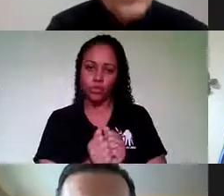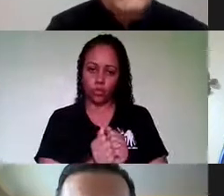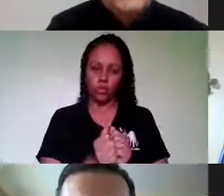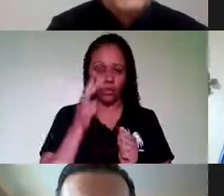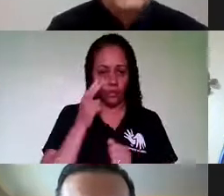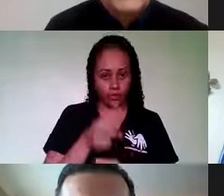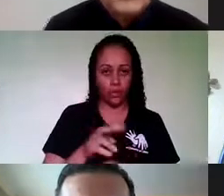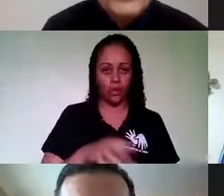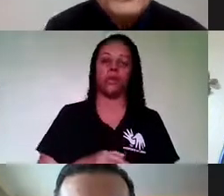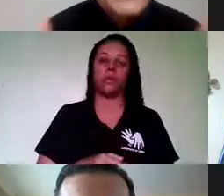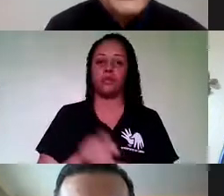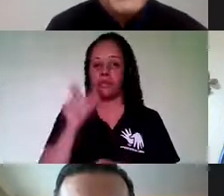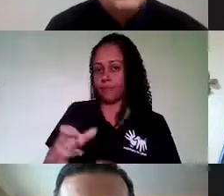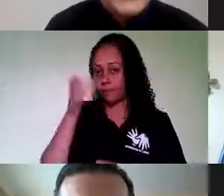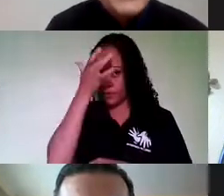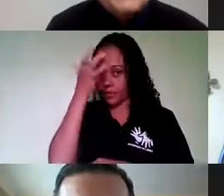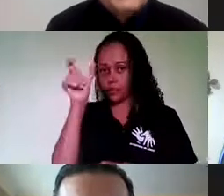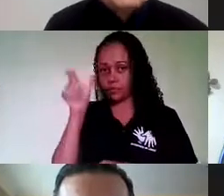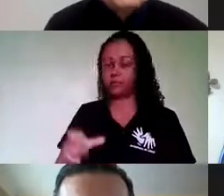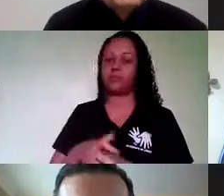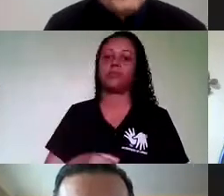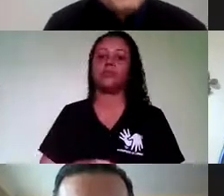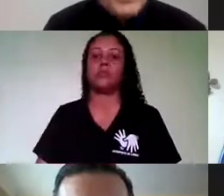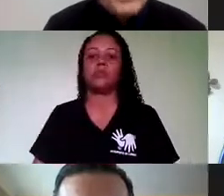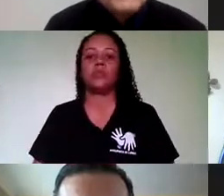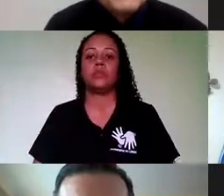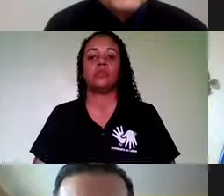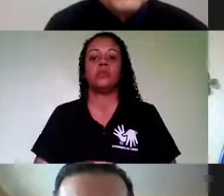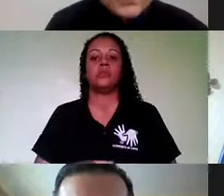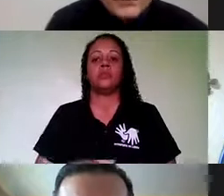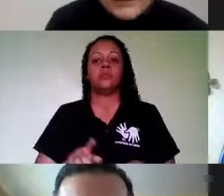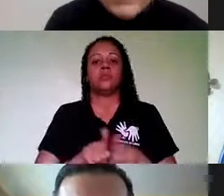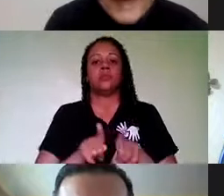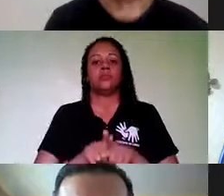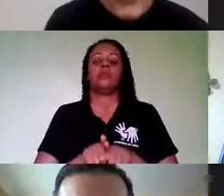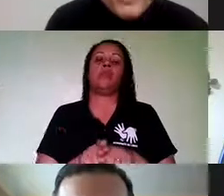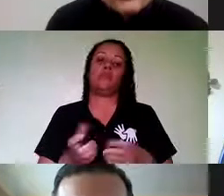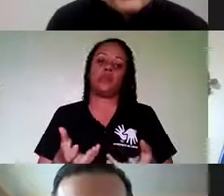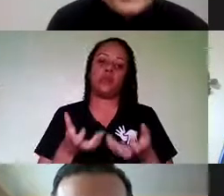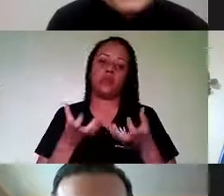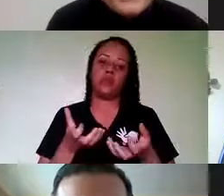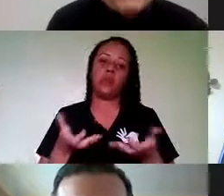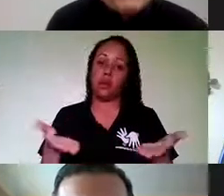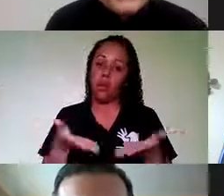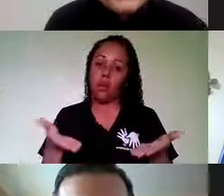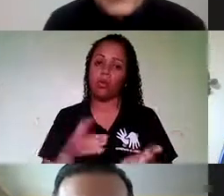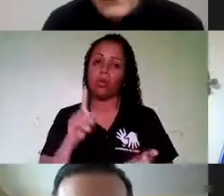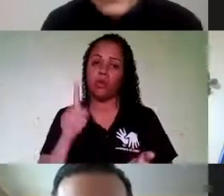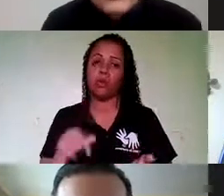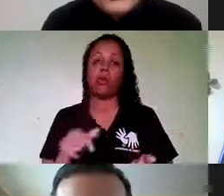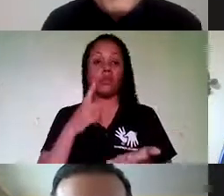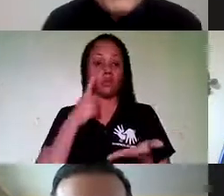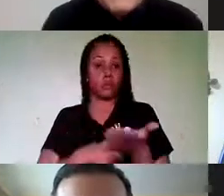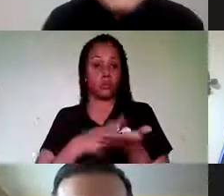uma outra coisa, que é o nosso engajamento para lá. Tá? Então, agora, tá, que eu acho que é tarefa mesmo, né, tarefa da